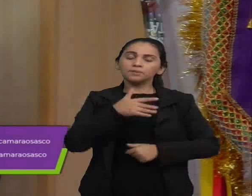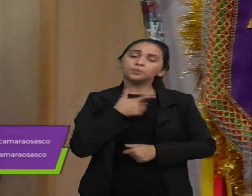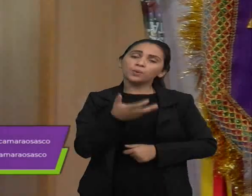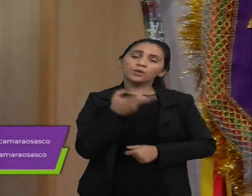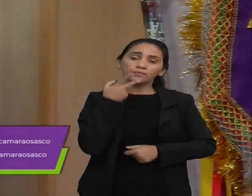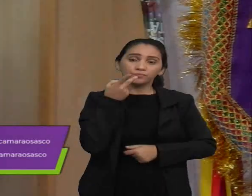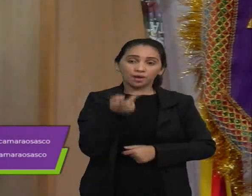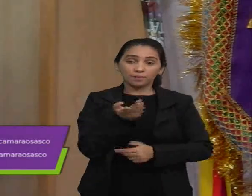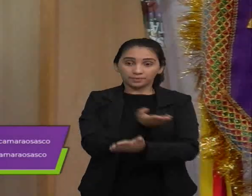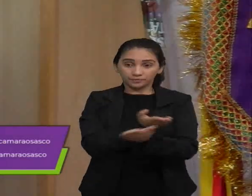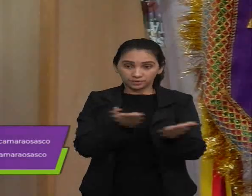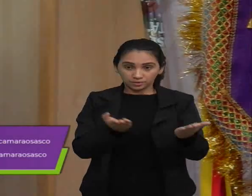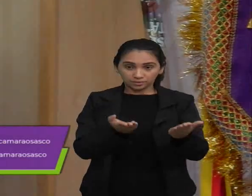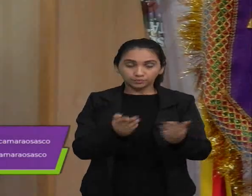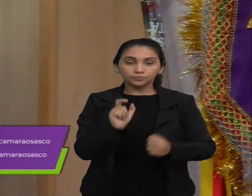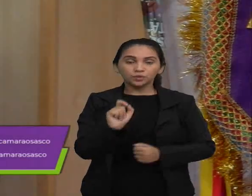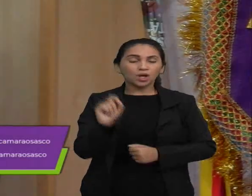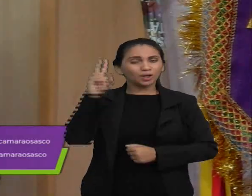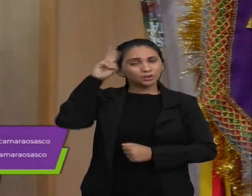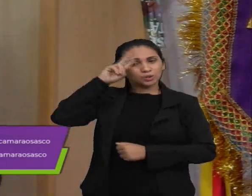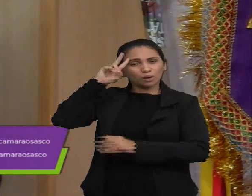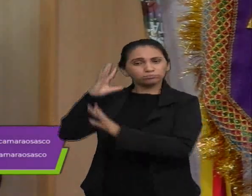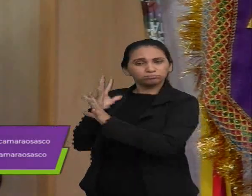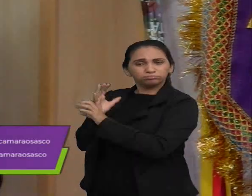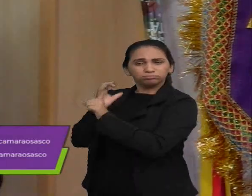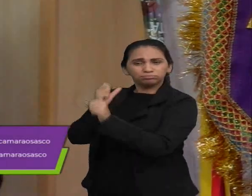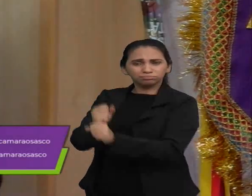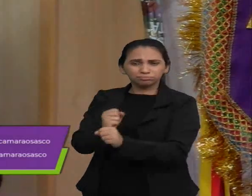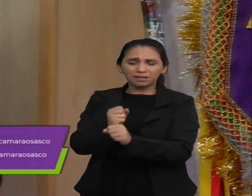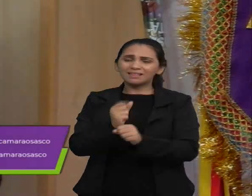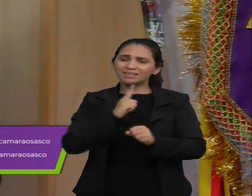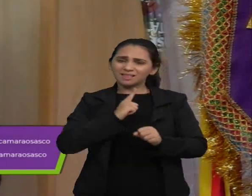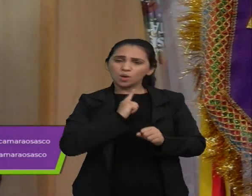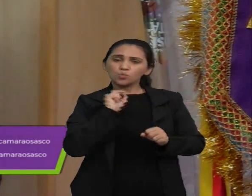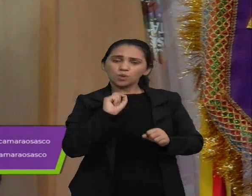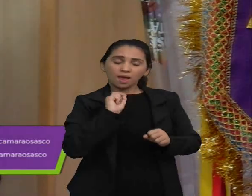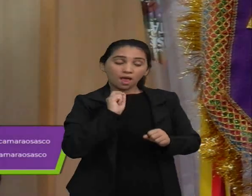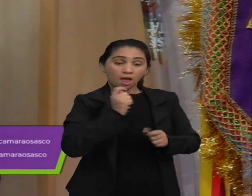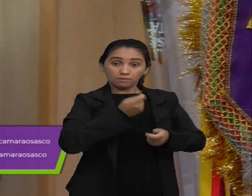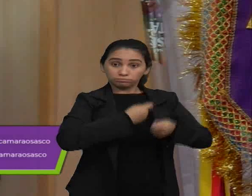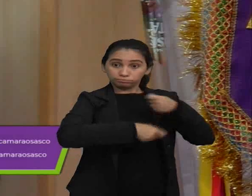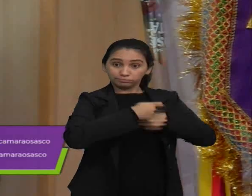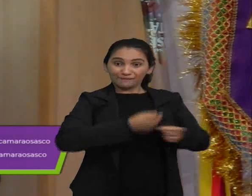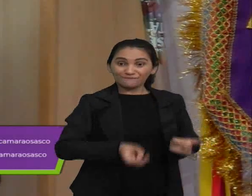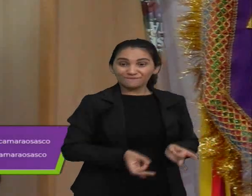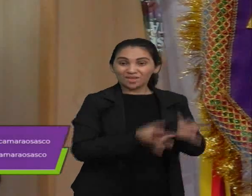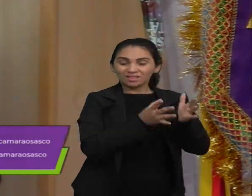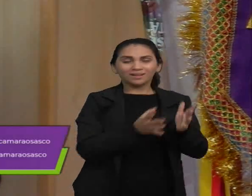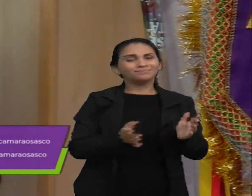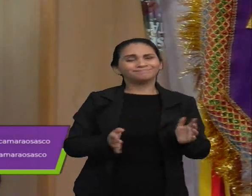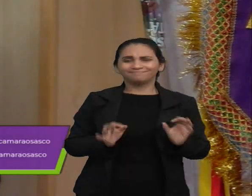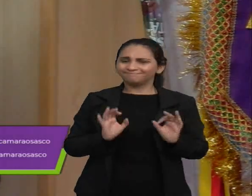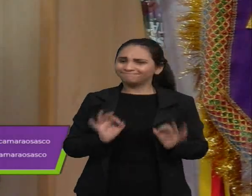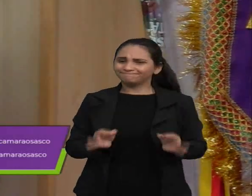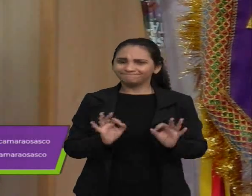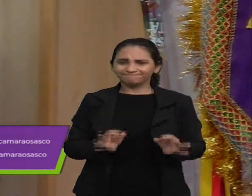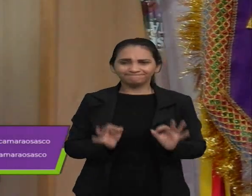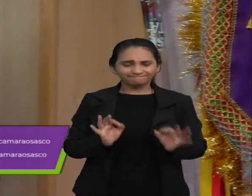que o histórico de privatização que a gente tem nesse país, ele é catastrófico.